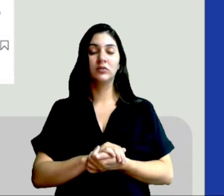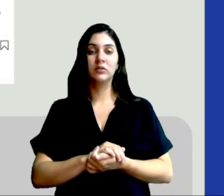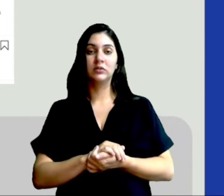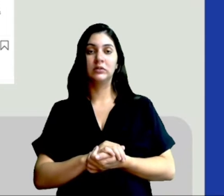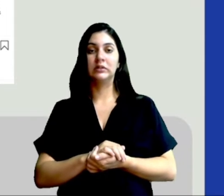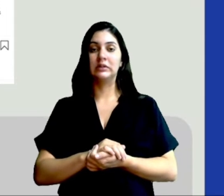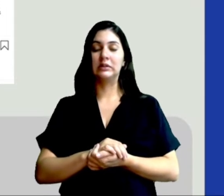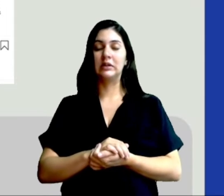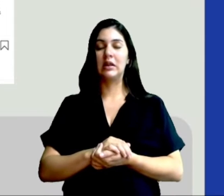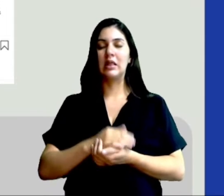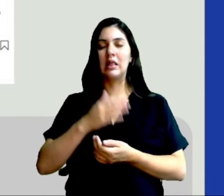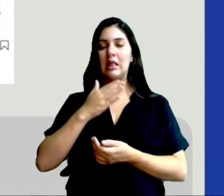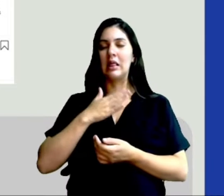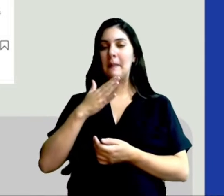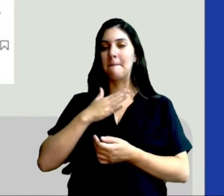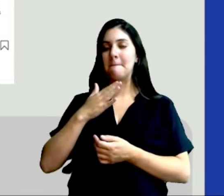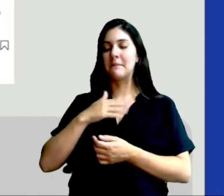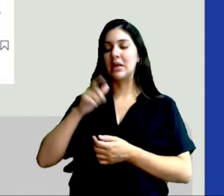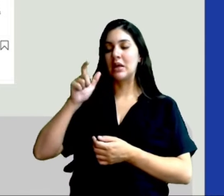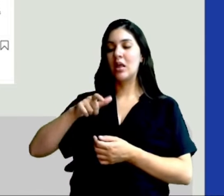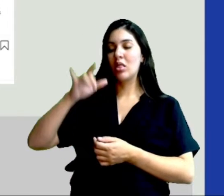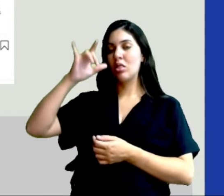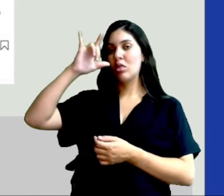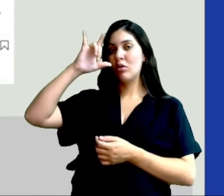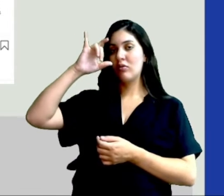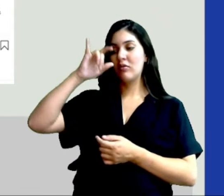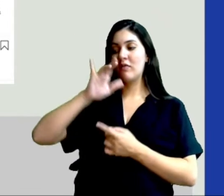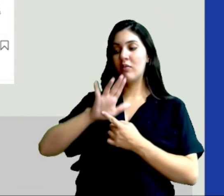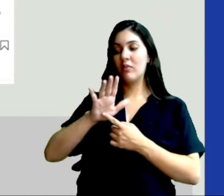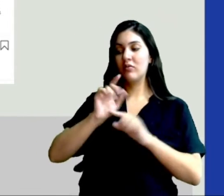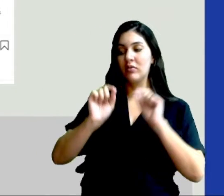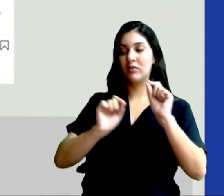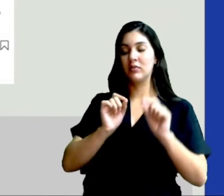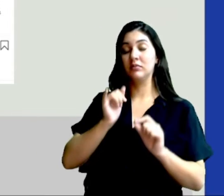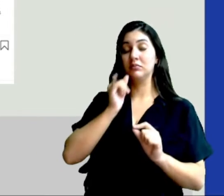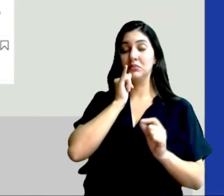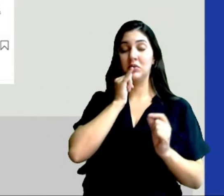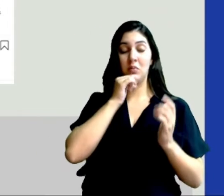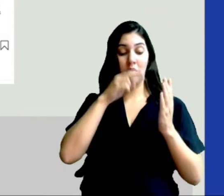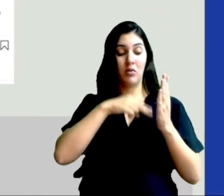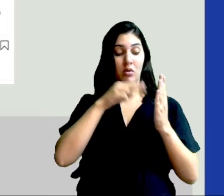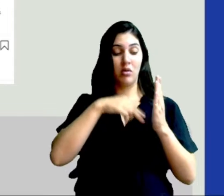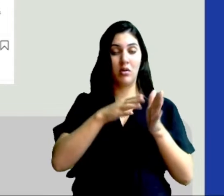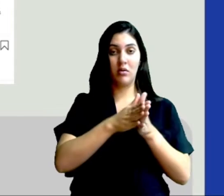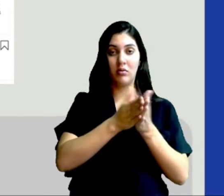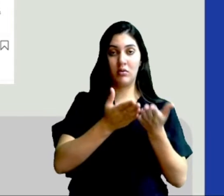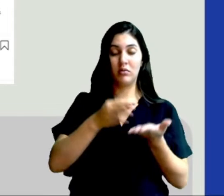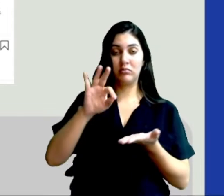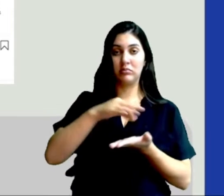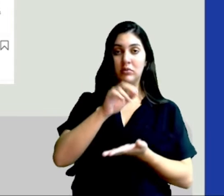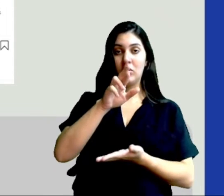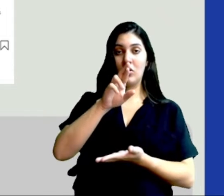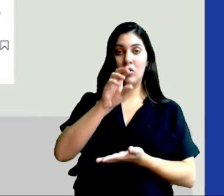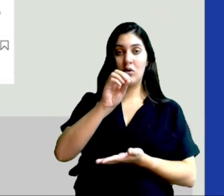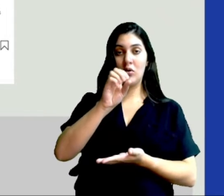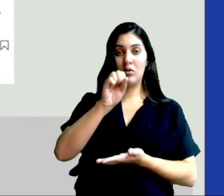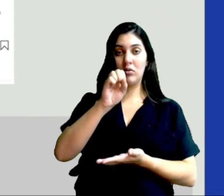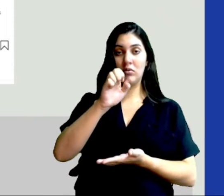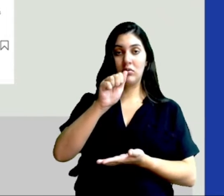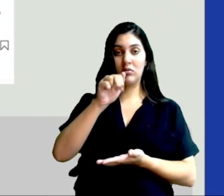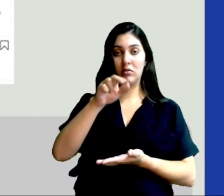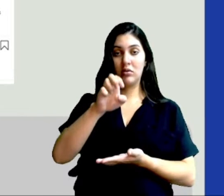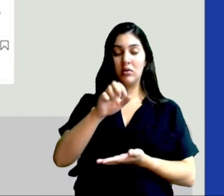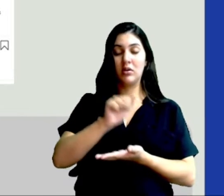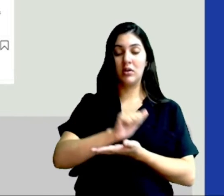da minha página lá do Instagram, certo? Então eu coloquei aqui, eu li o livro de Rosiana Murray,